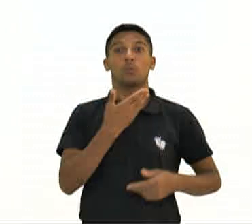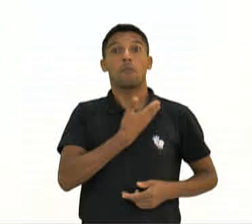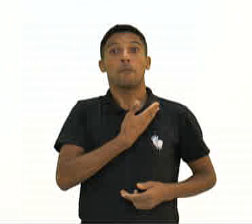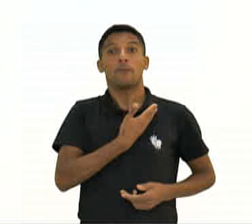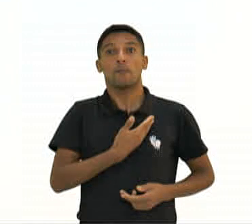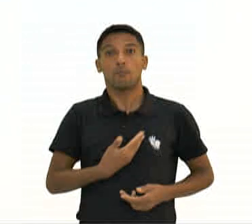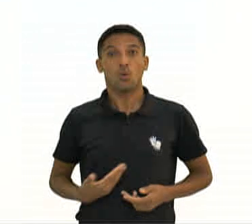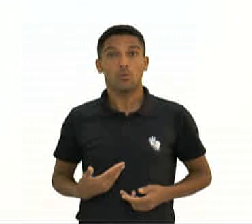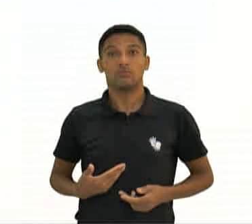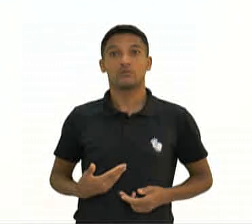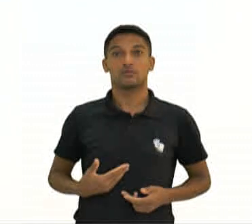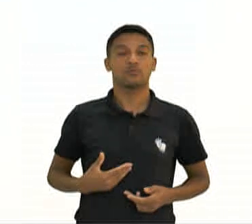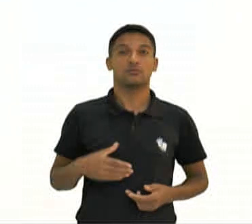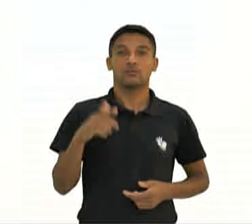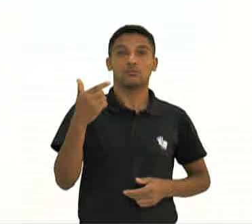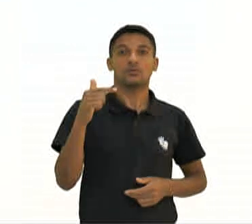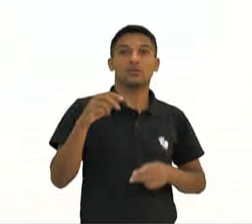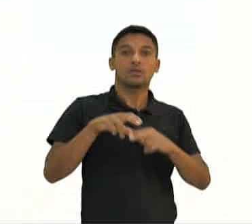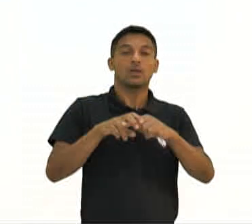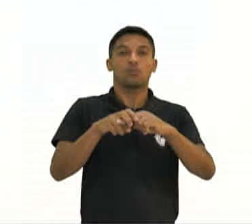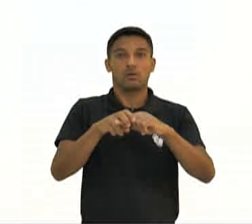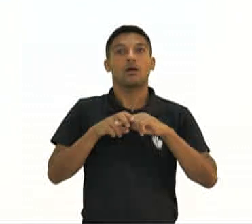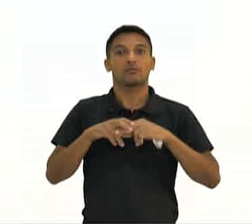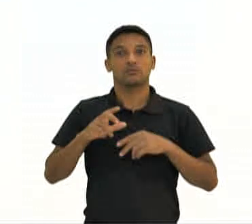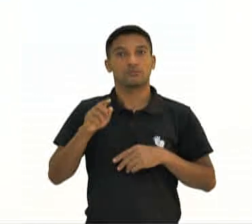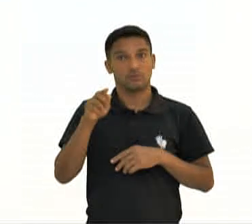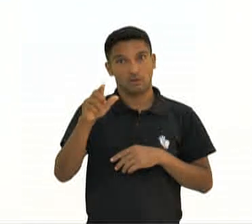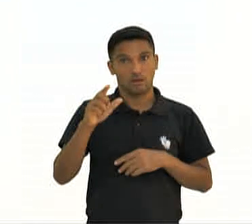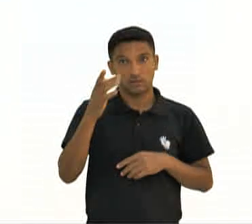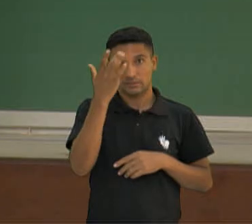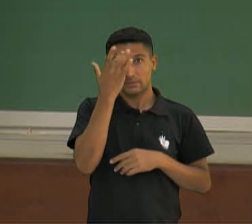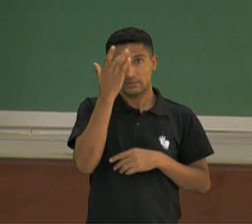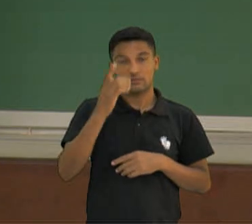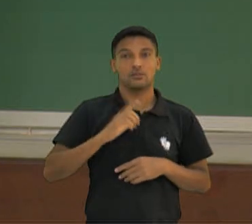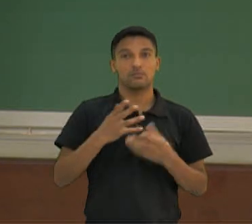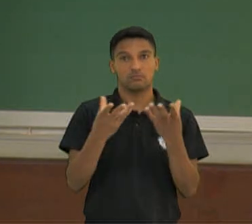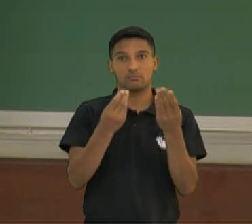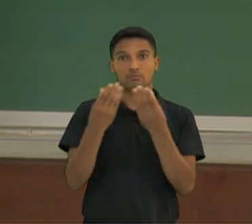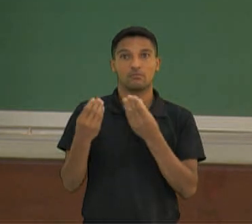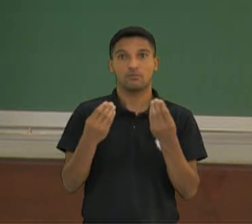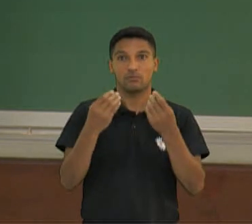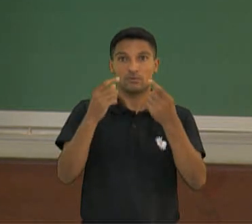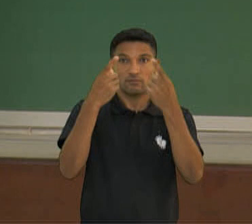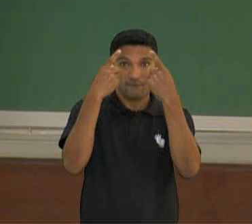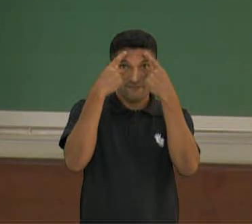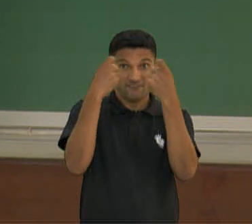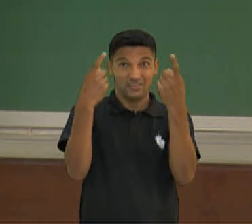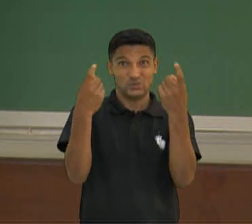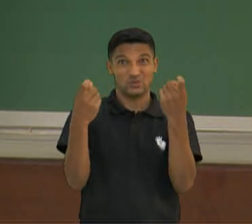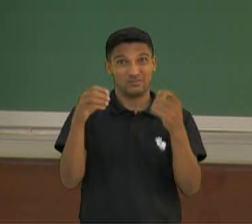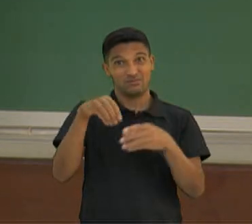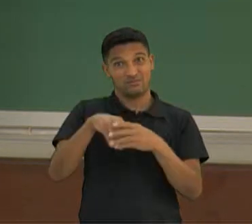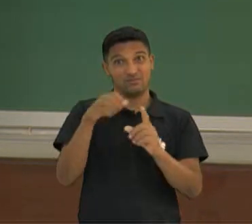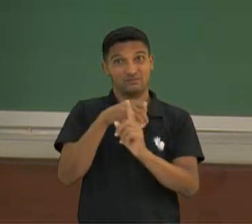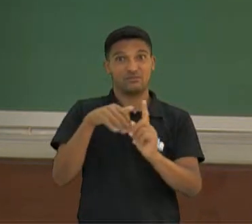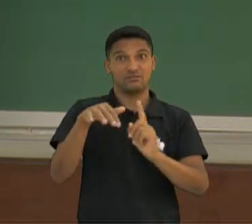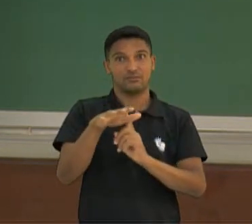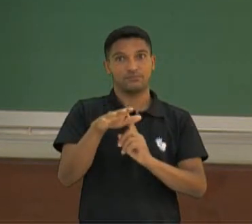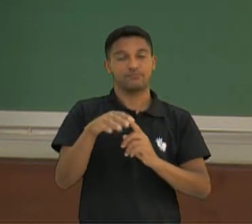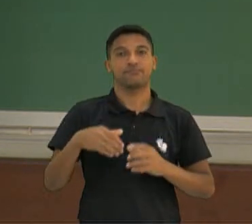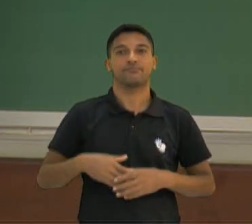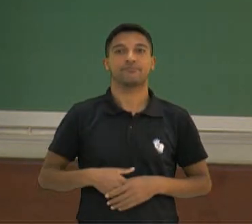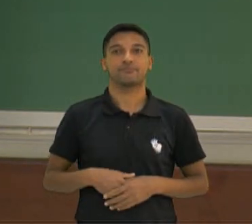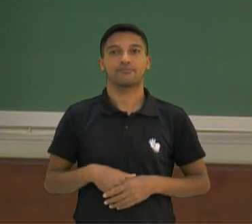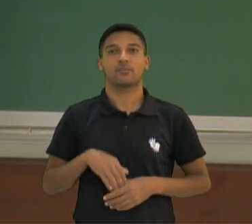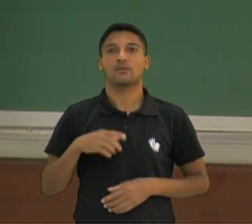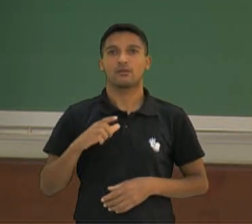violência lá. Violência social devido a questões culturais aí também, infelizmente. Tem um metrô, né, de 15